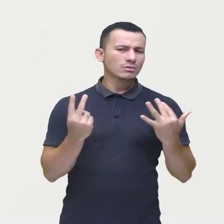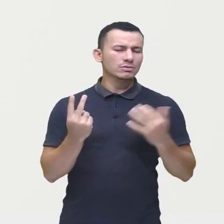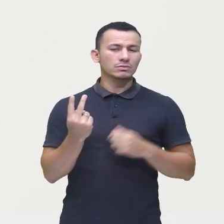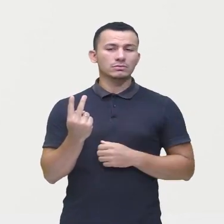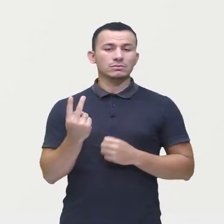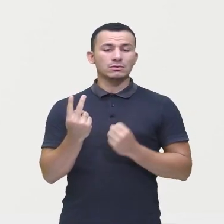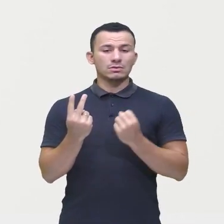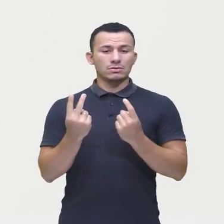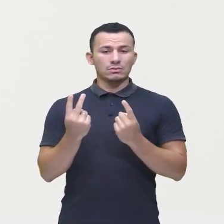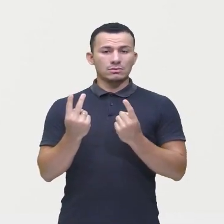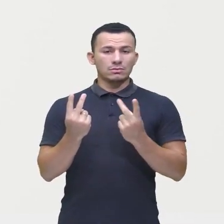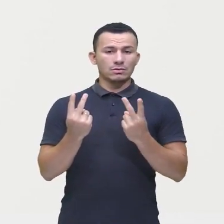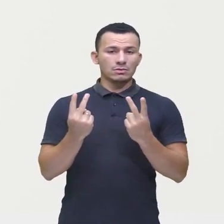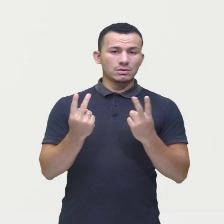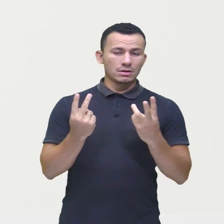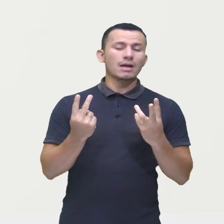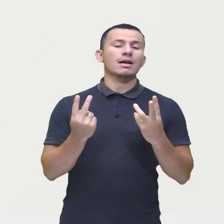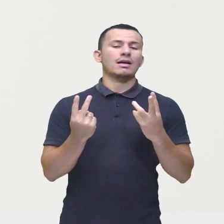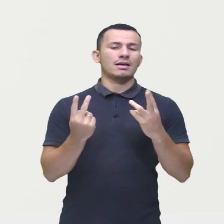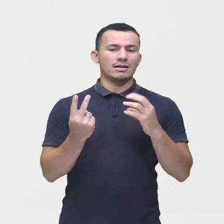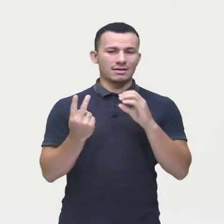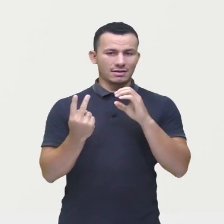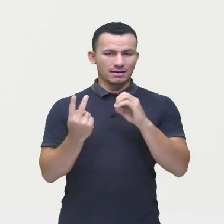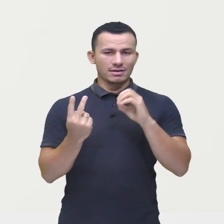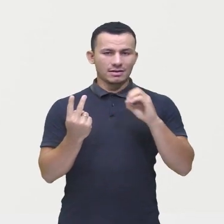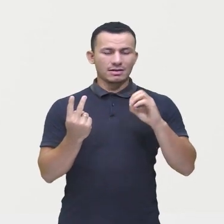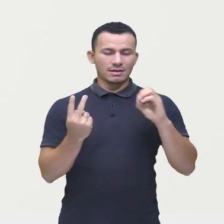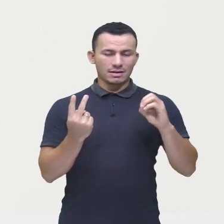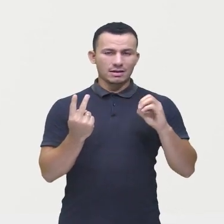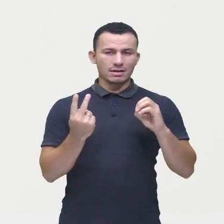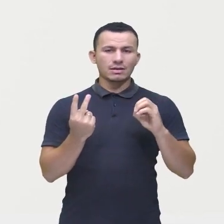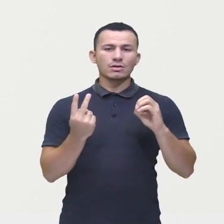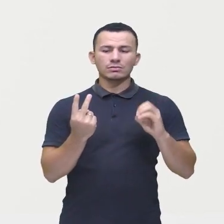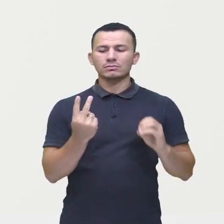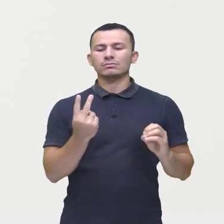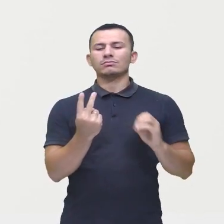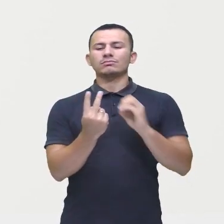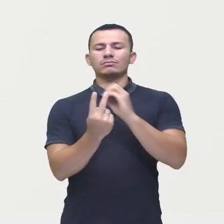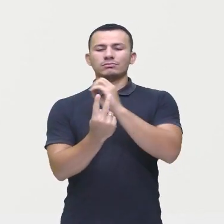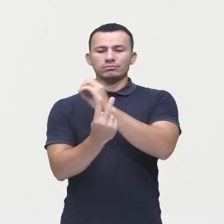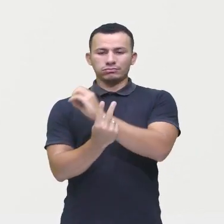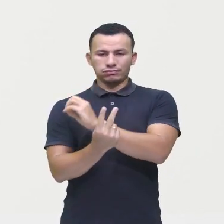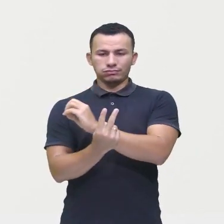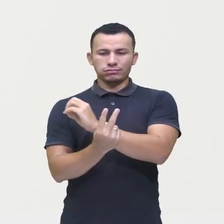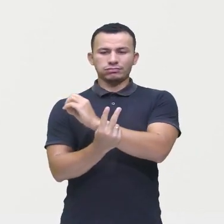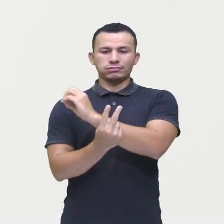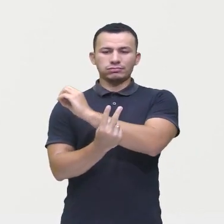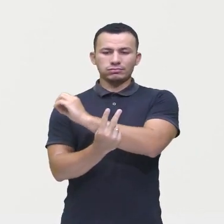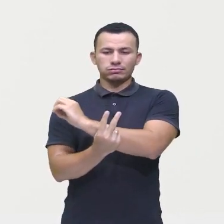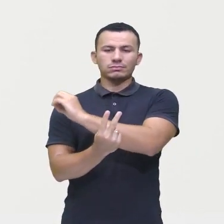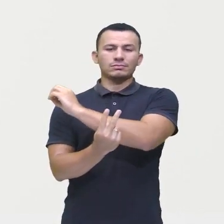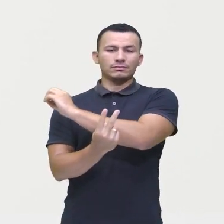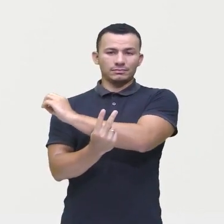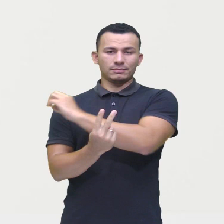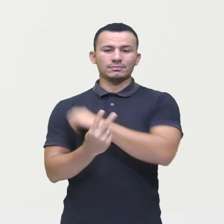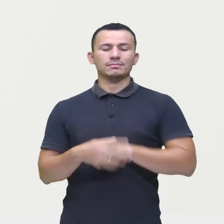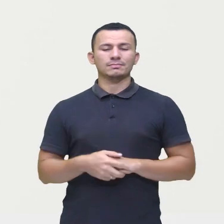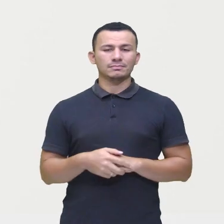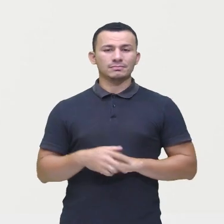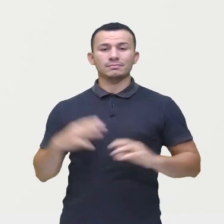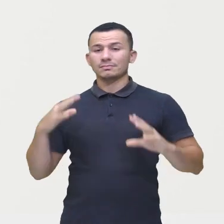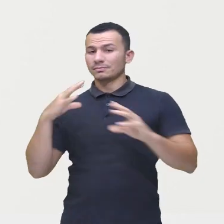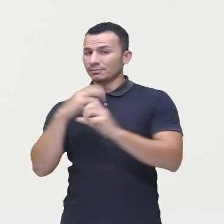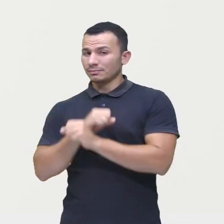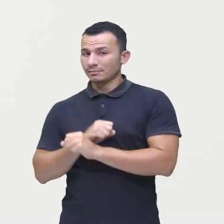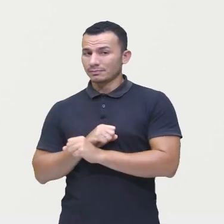1, 2, 3. Então, eu vou só repetir esses zeros aqui, ó. 1, 2, 3. Ou